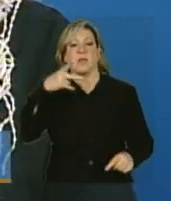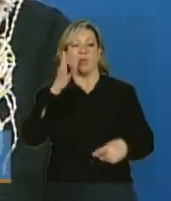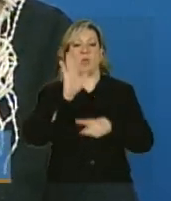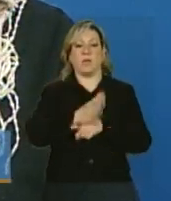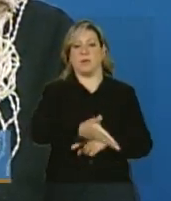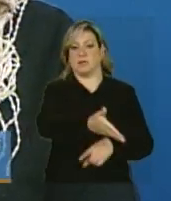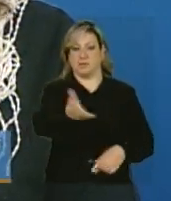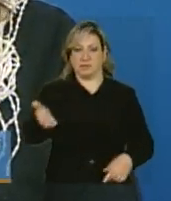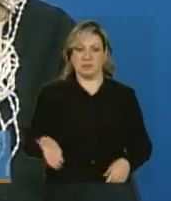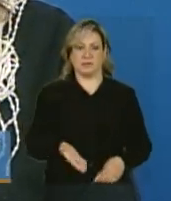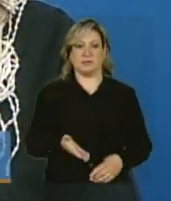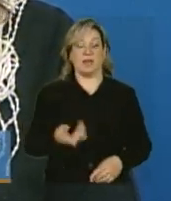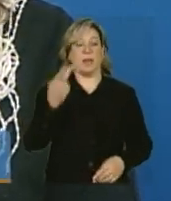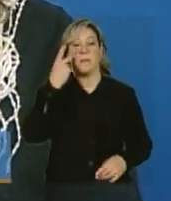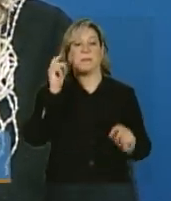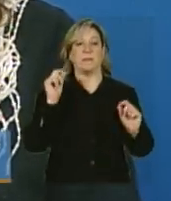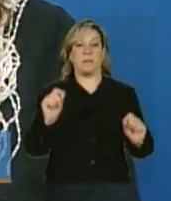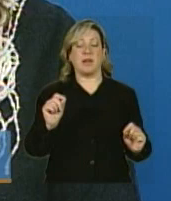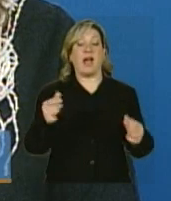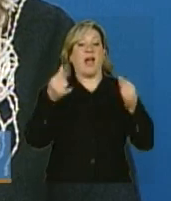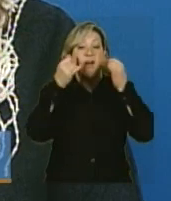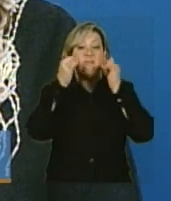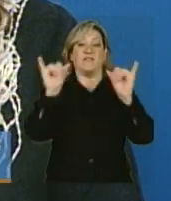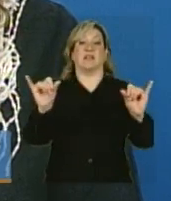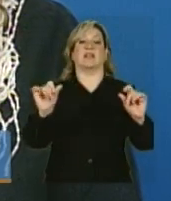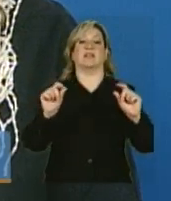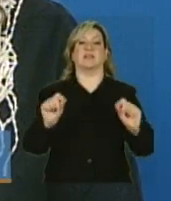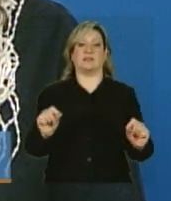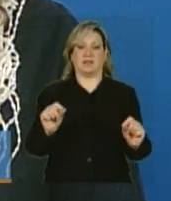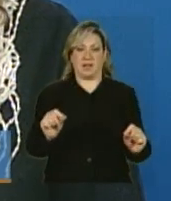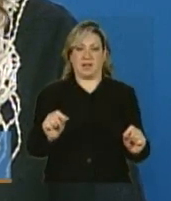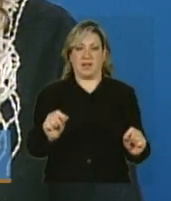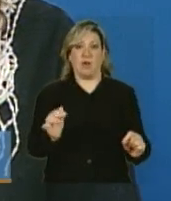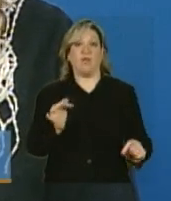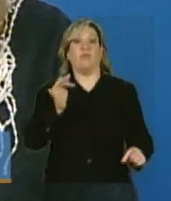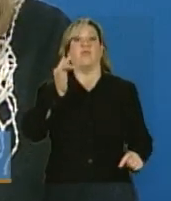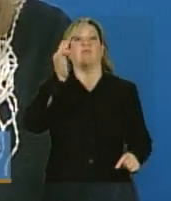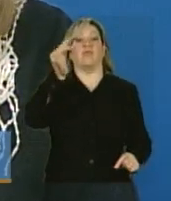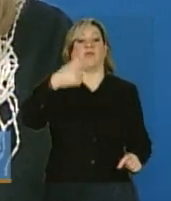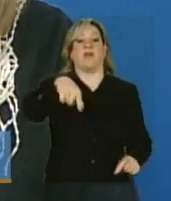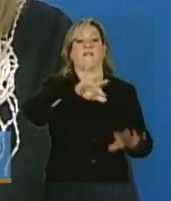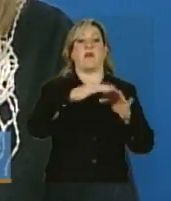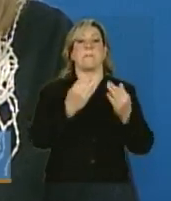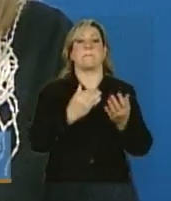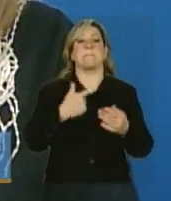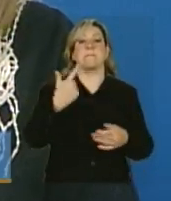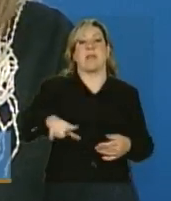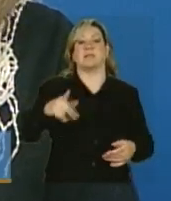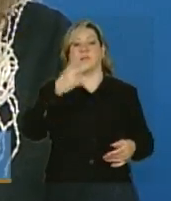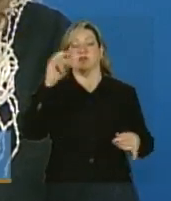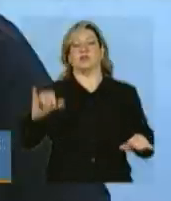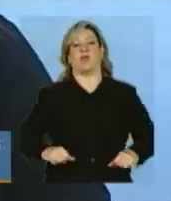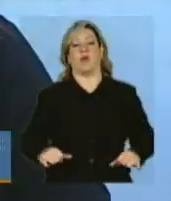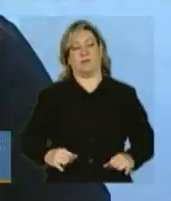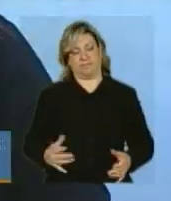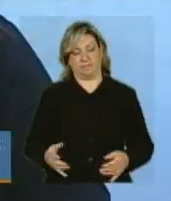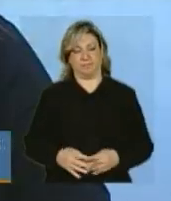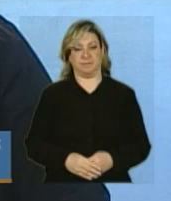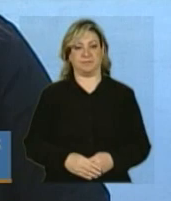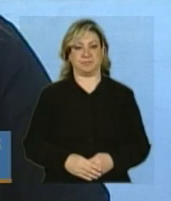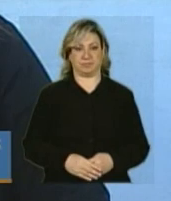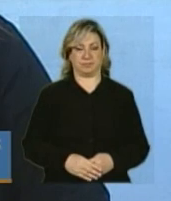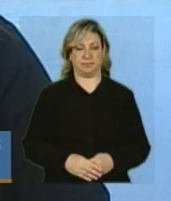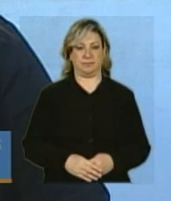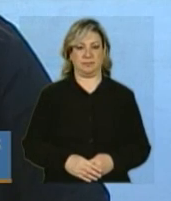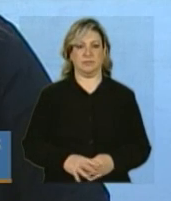público para evitar exatamente aquele contexto que ela vive. Tânia, para